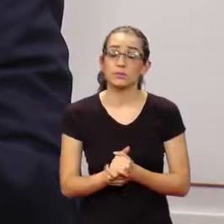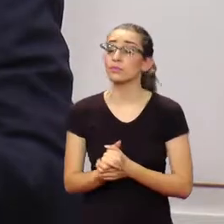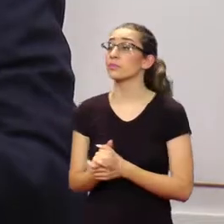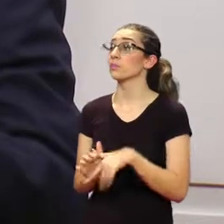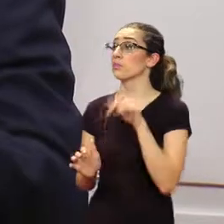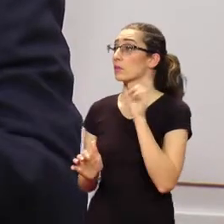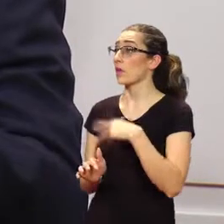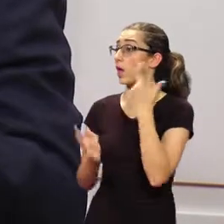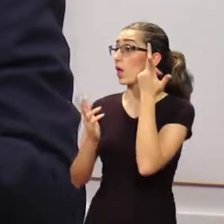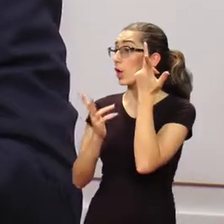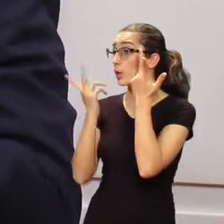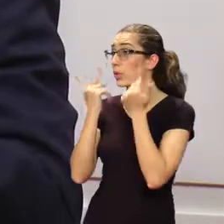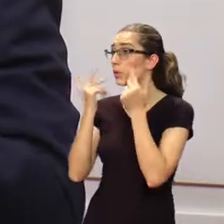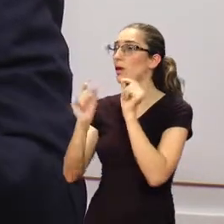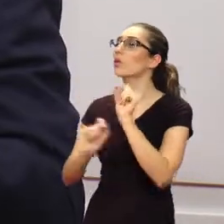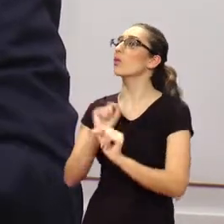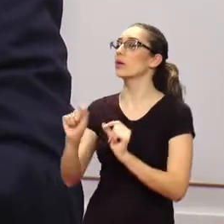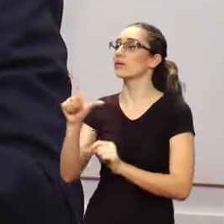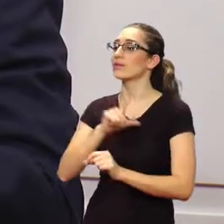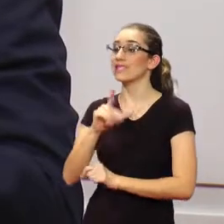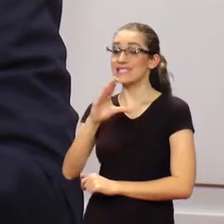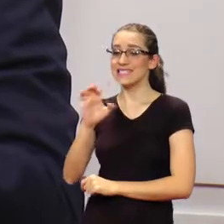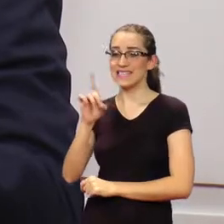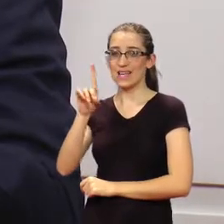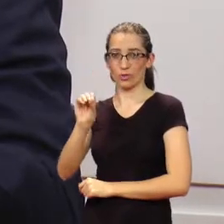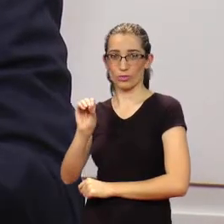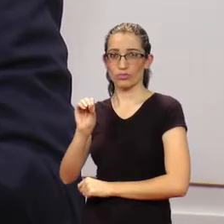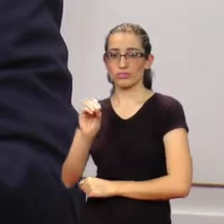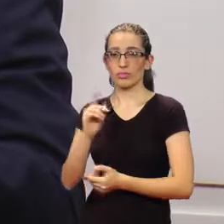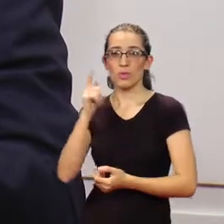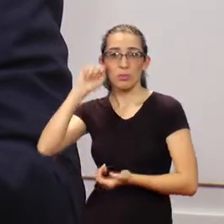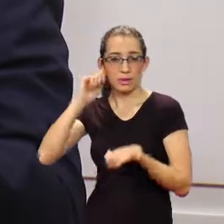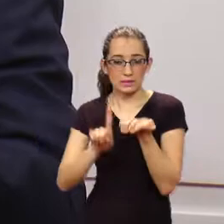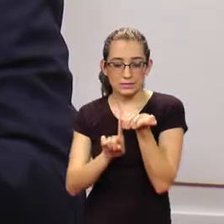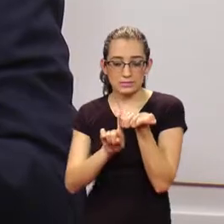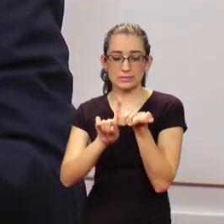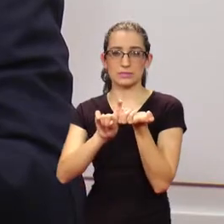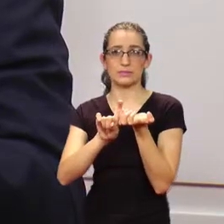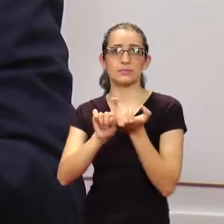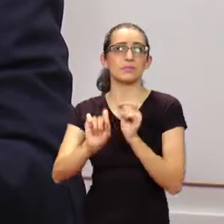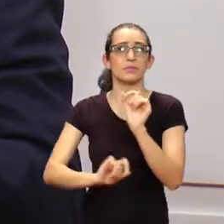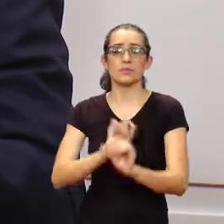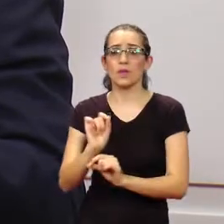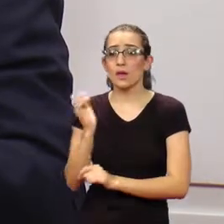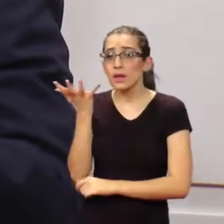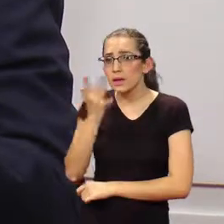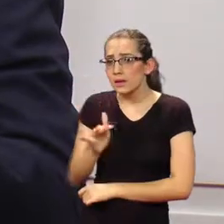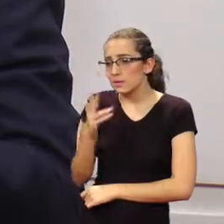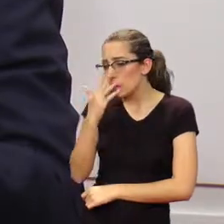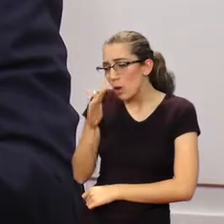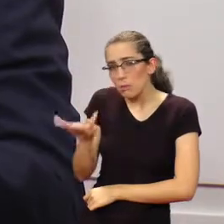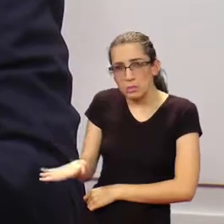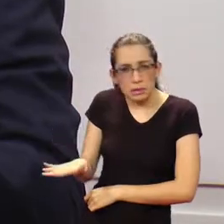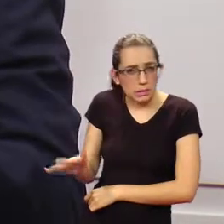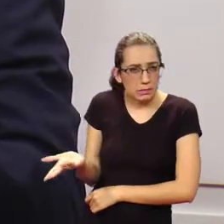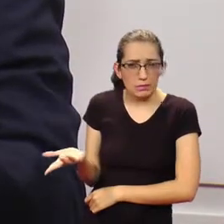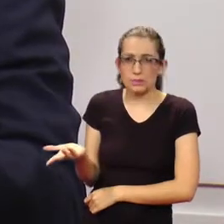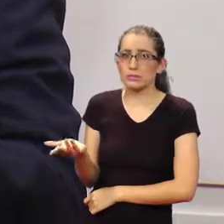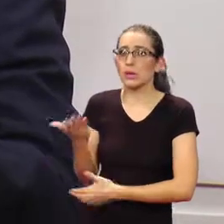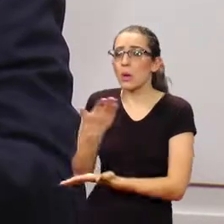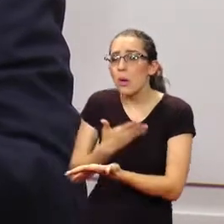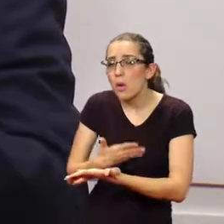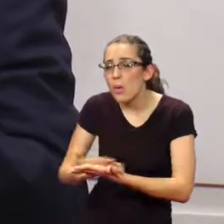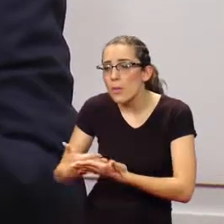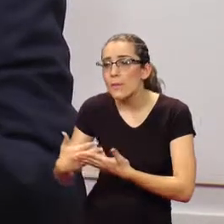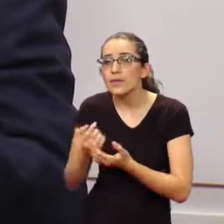comum nós termos a cárie precoce, então, que nós estamos definindo, é uma cárie que se estabelece numa criança pequena, uma criança que